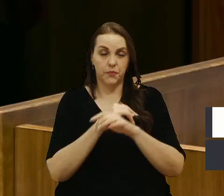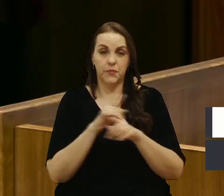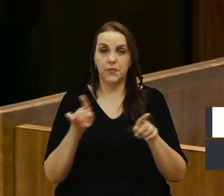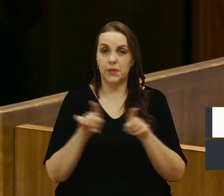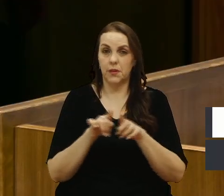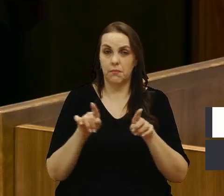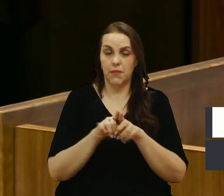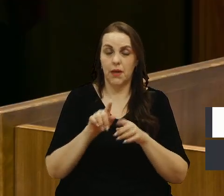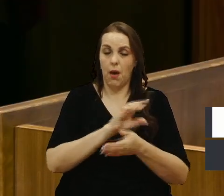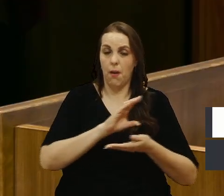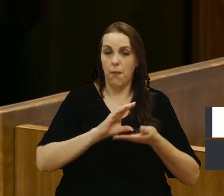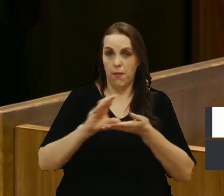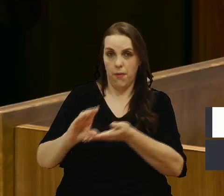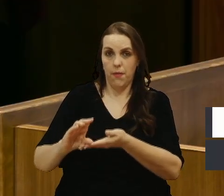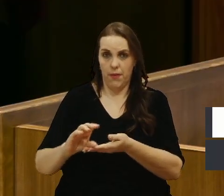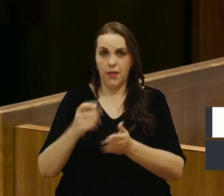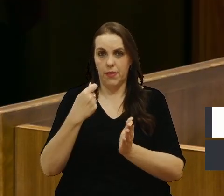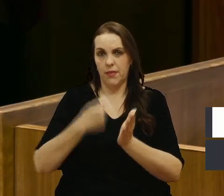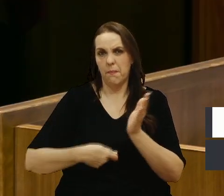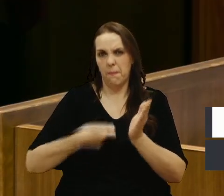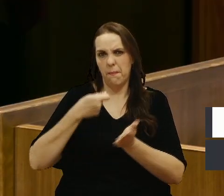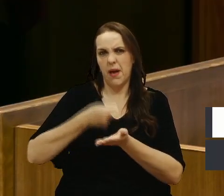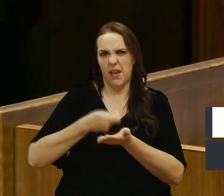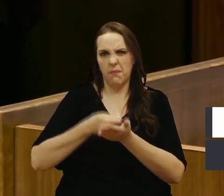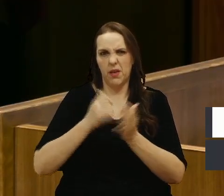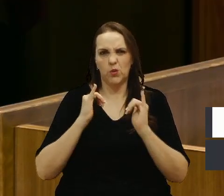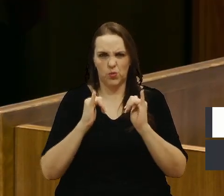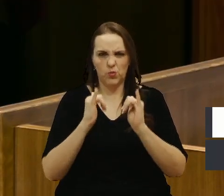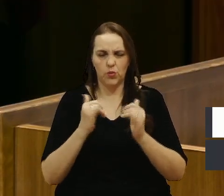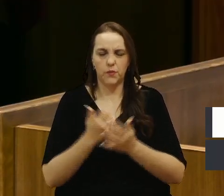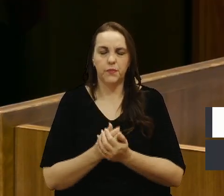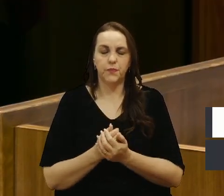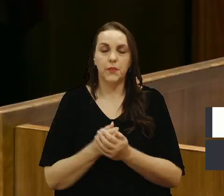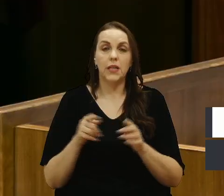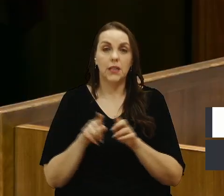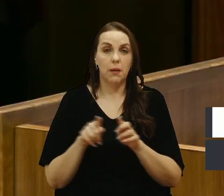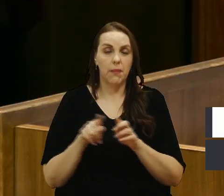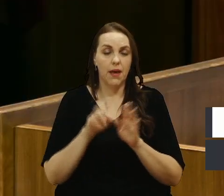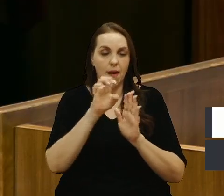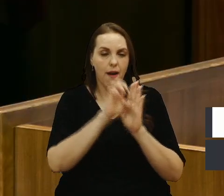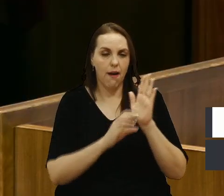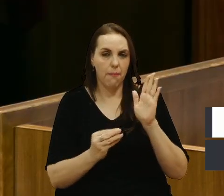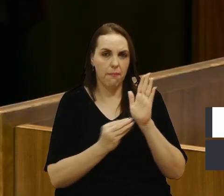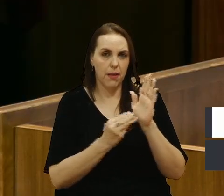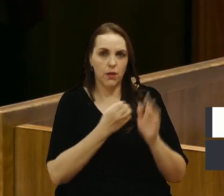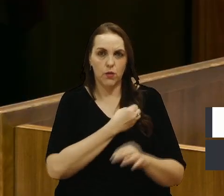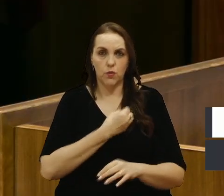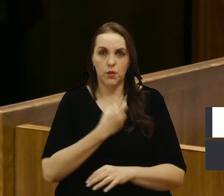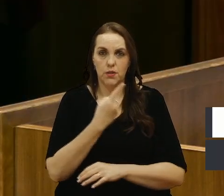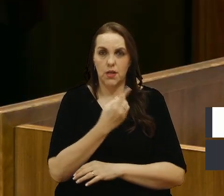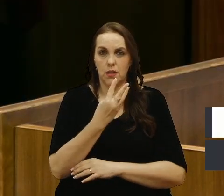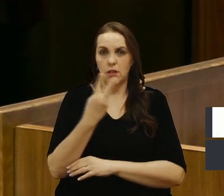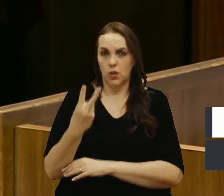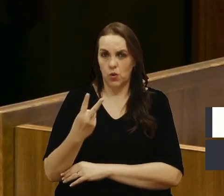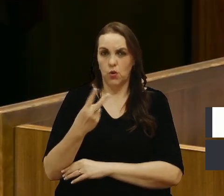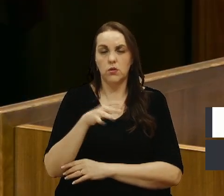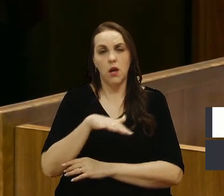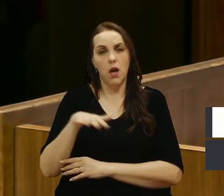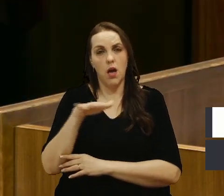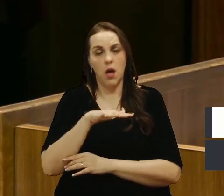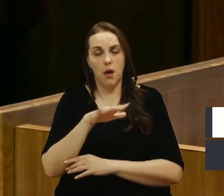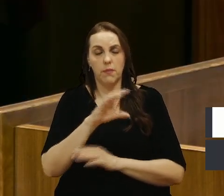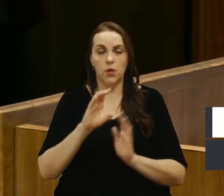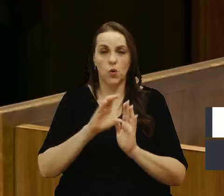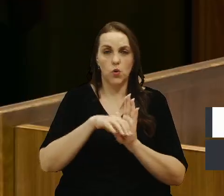subsidiar tarifas. A medida dialoga diretamente com a emenda constitucional número 132, que abriu espaço para o custeio de